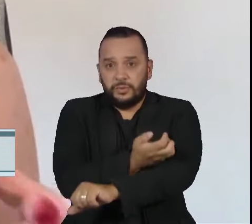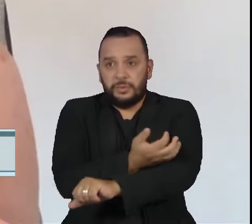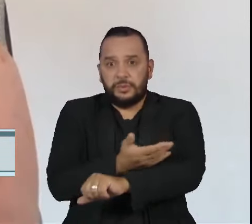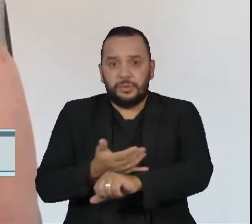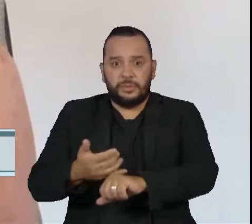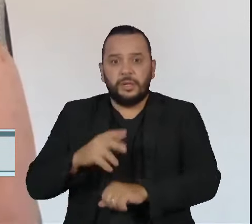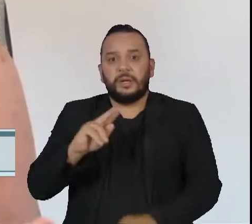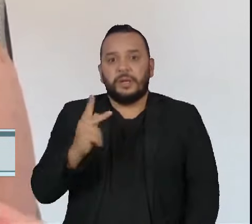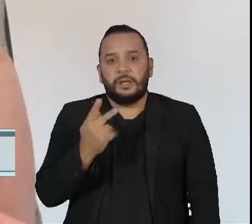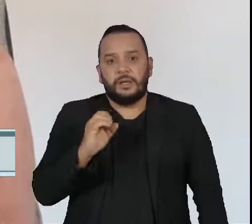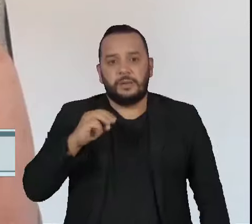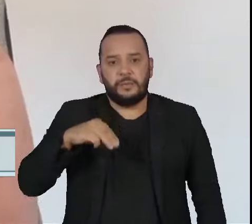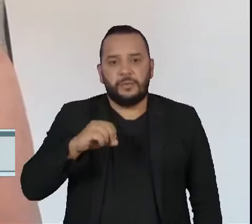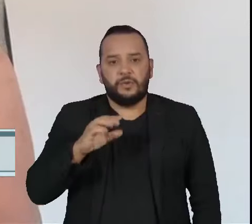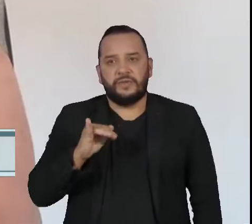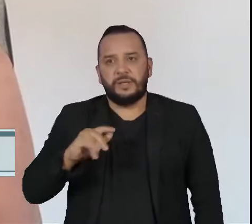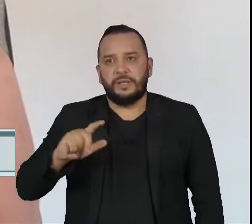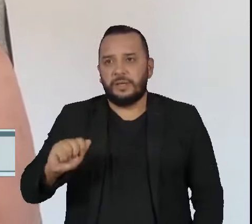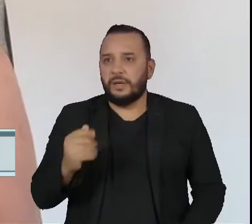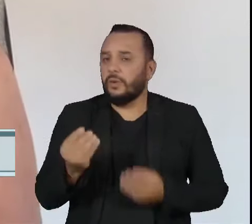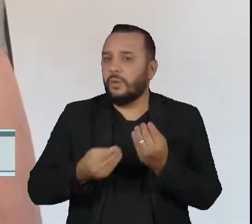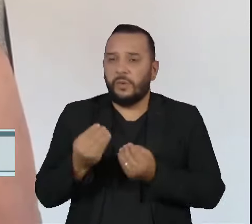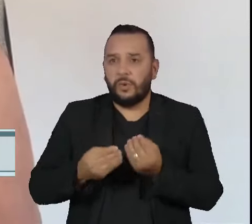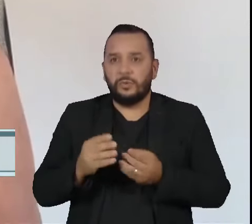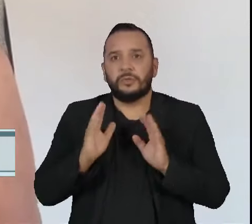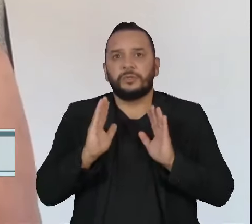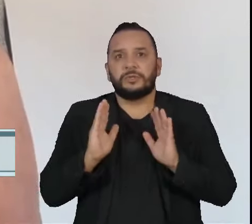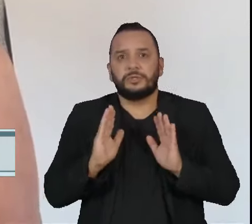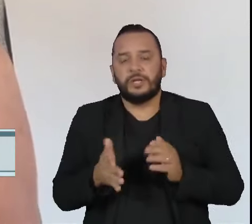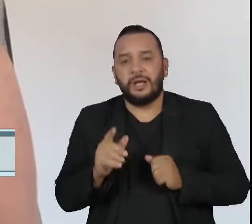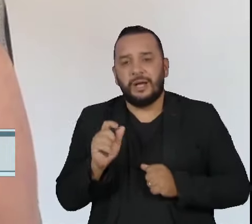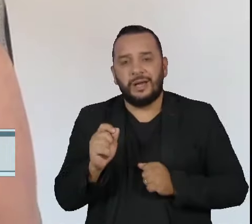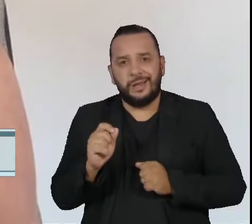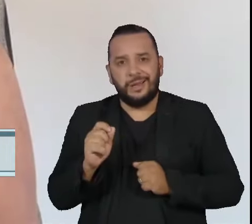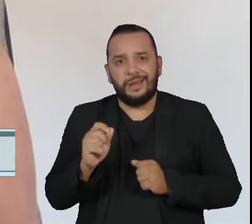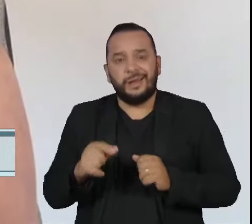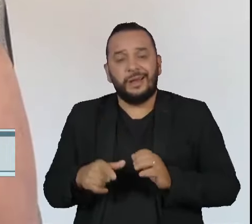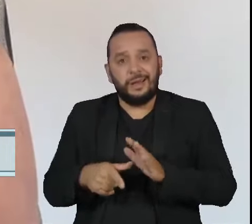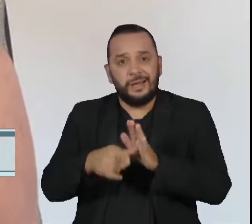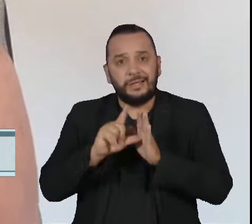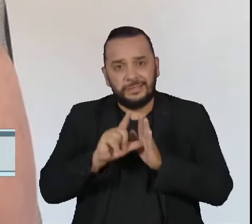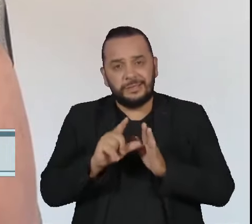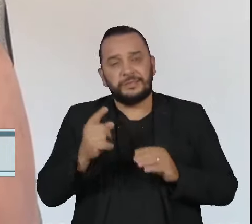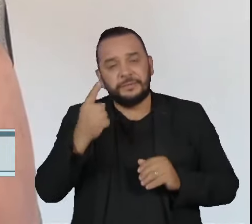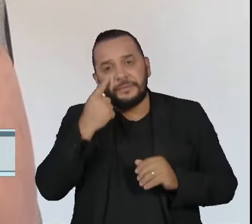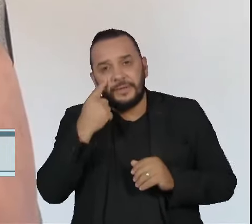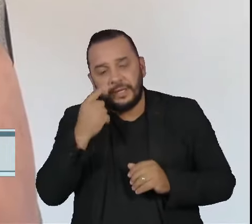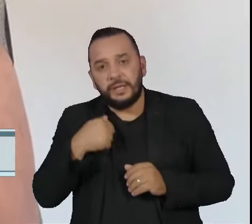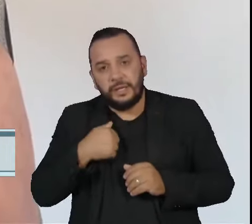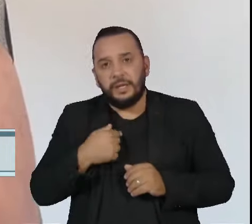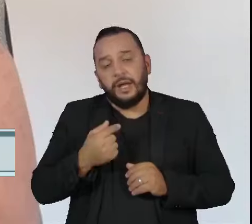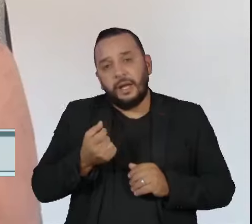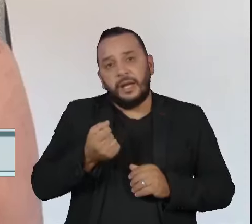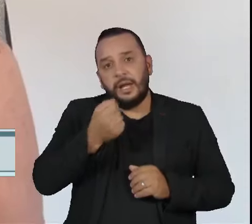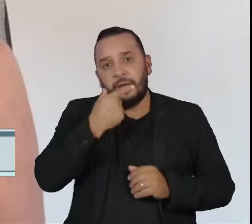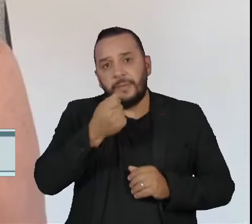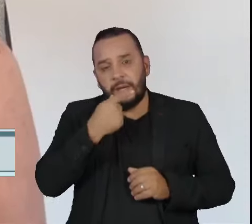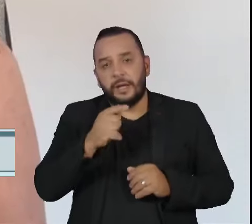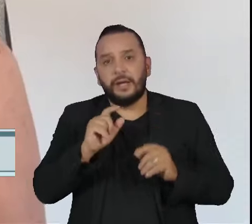feito basicamente com a reposição antecipada do fator de coagulação que esse paciente não